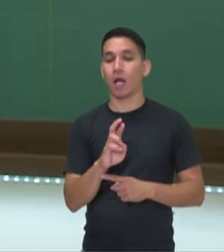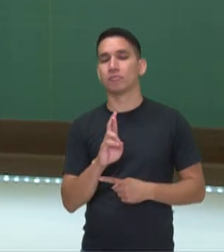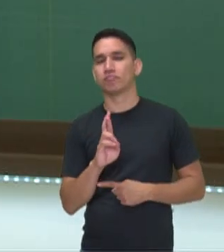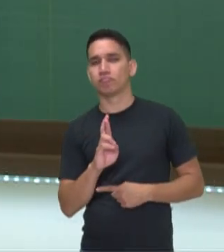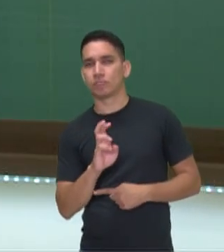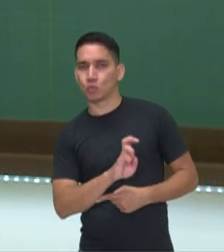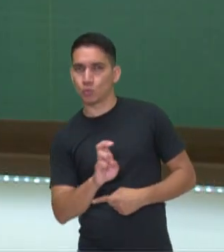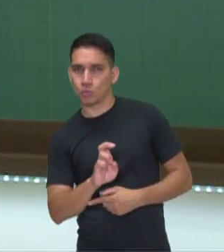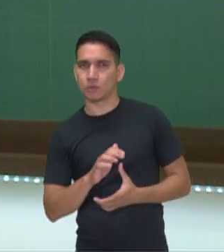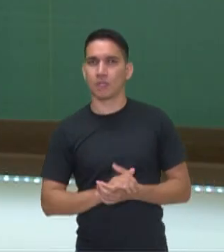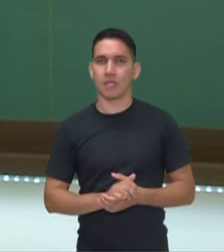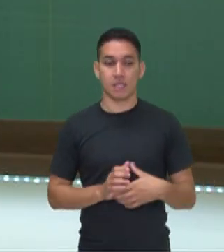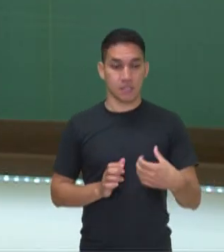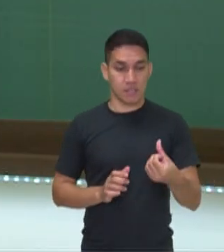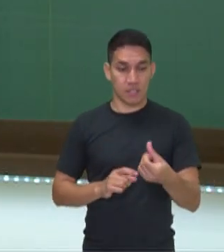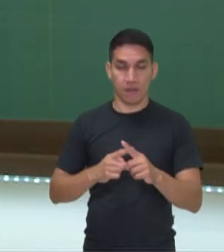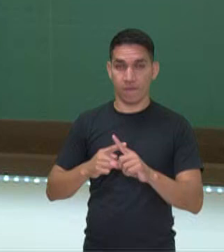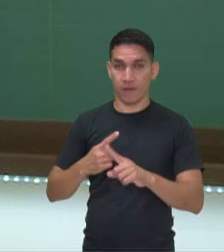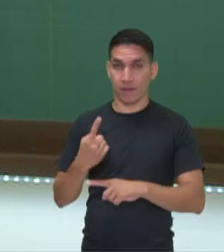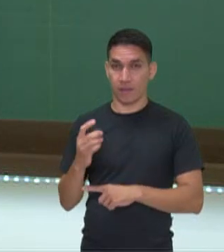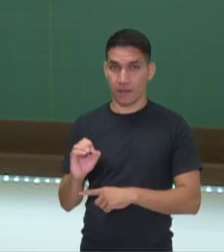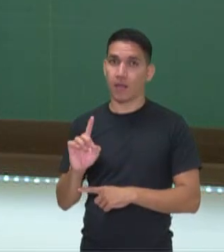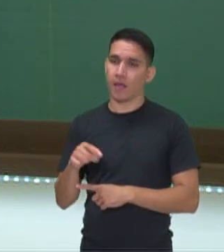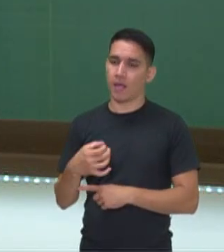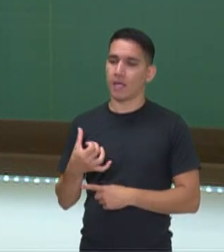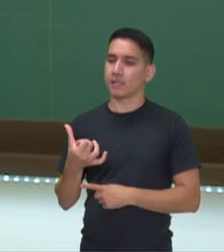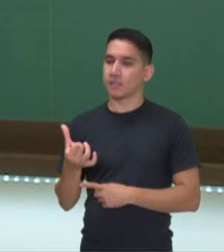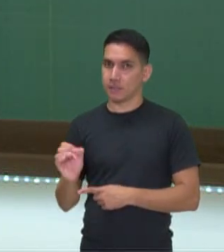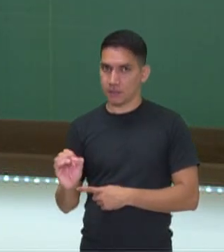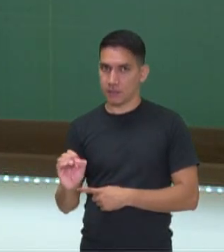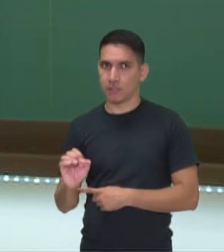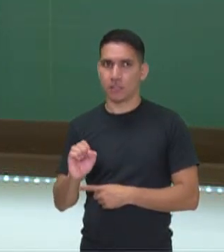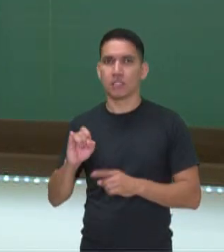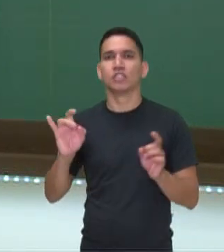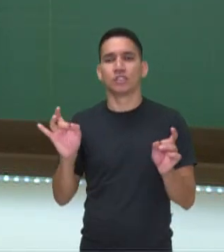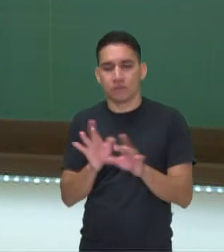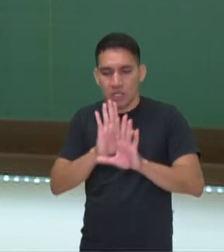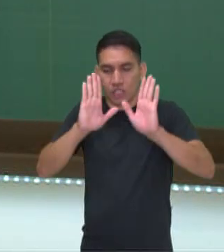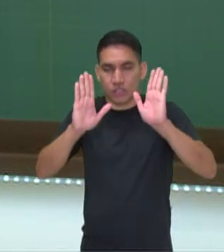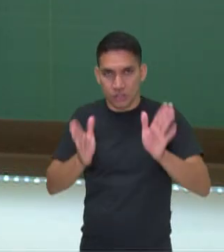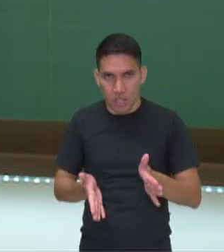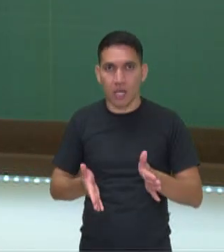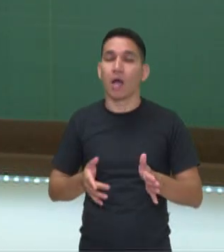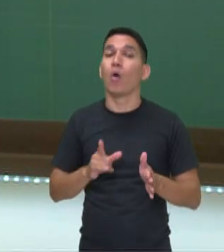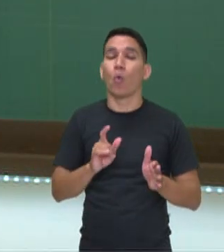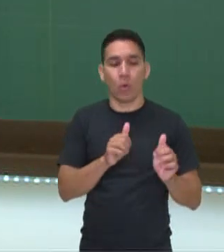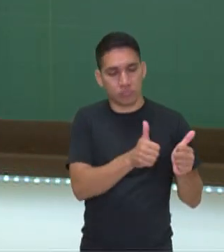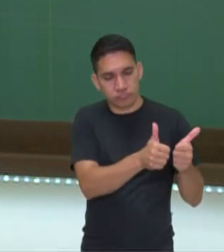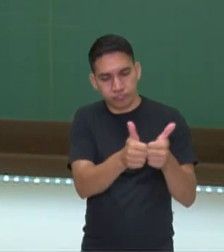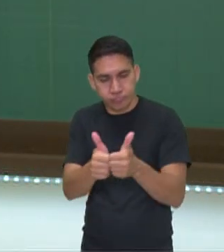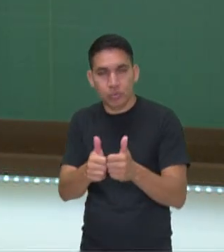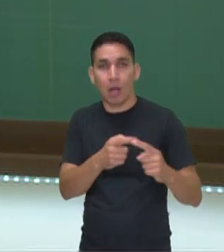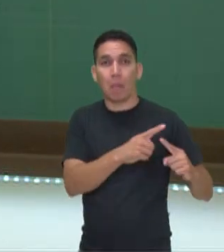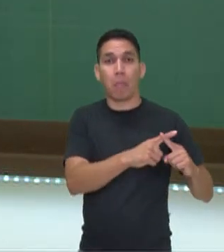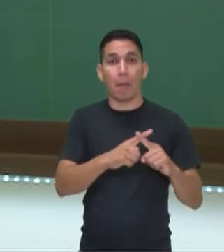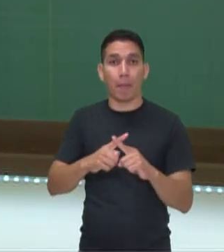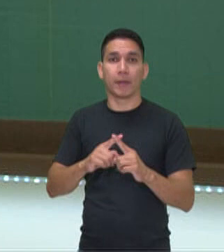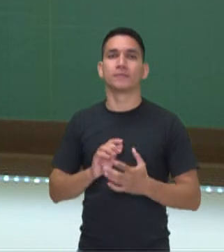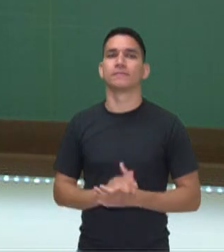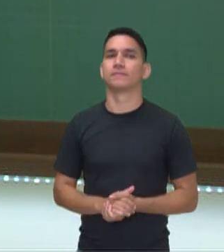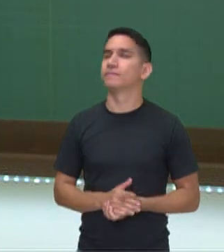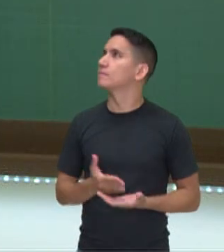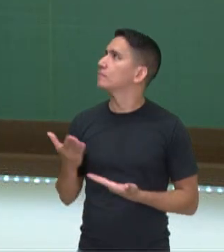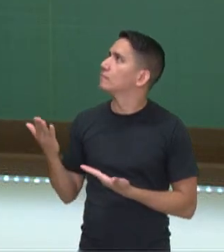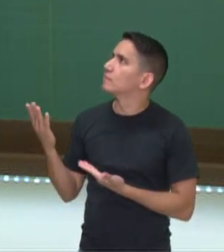6 vezes 10, 60. Porque se depois que eu tenho aqui, eu vou obedecer o quê? As multiplicações. 6 vezes 10,